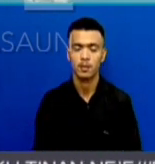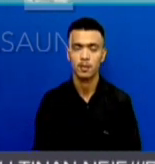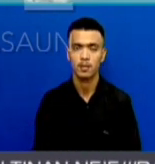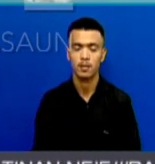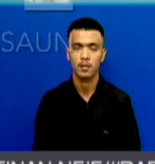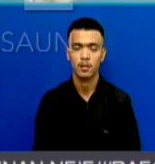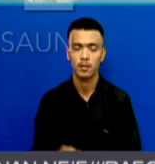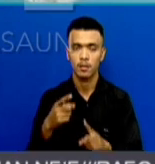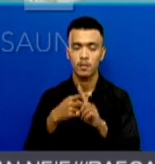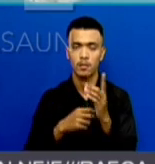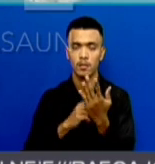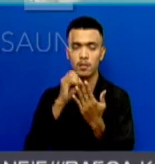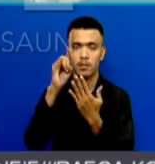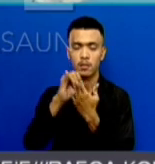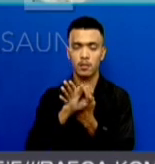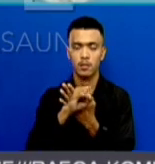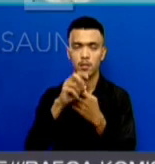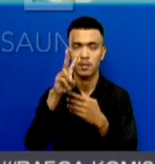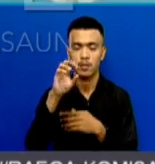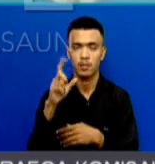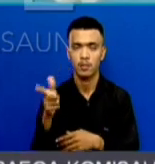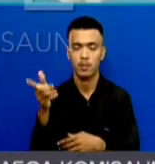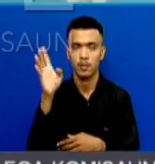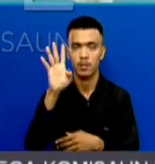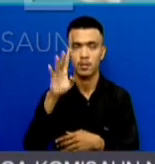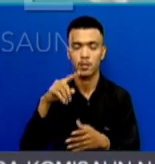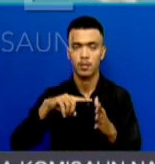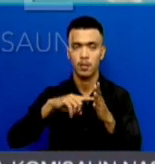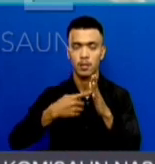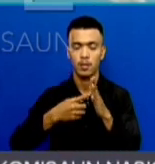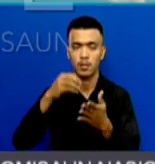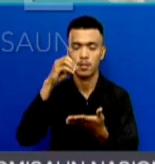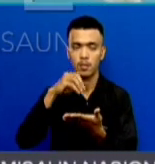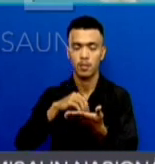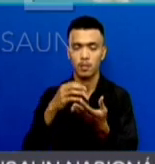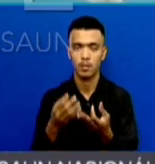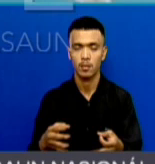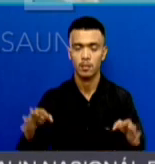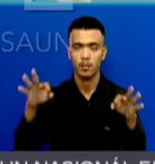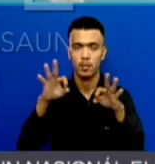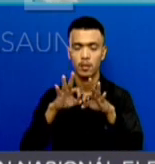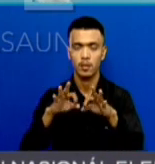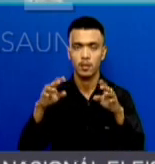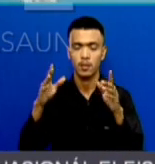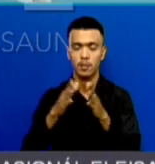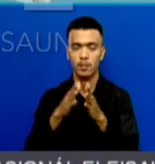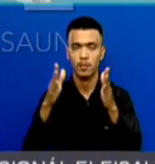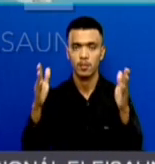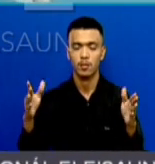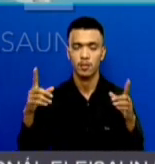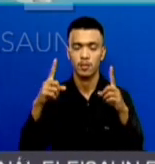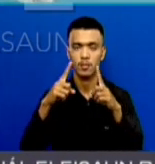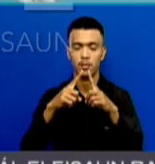de janeiro ba oin 2024 nia ita komesa hu tau prioridade tau prioridade potliu